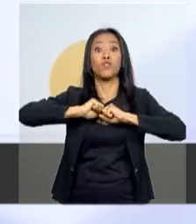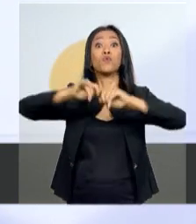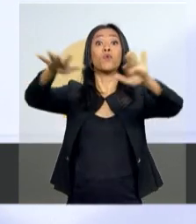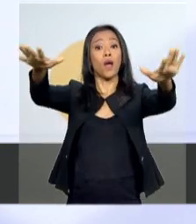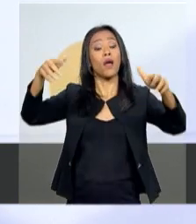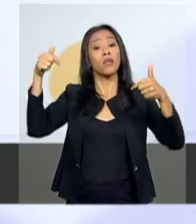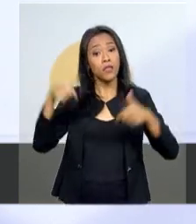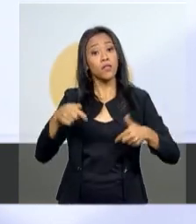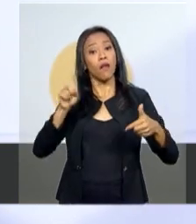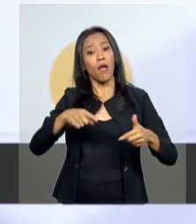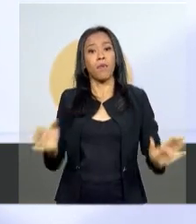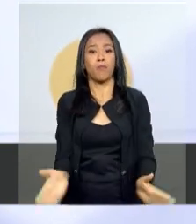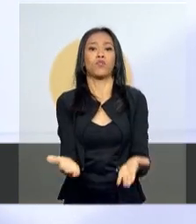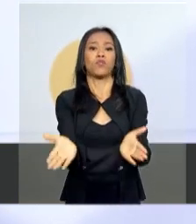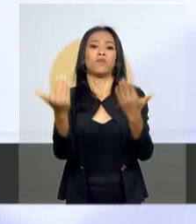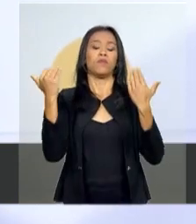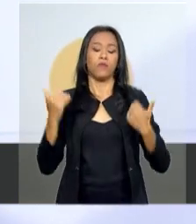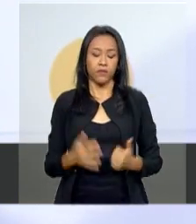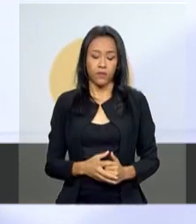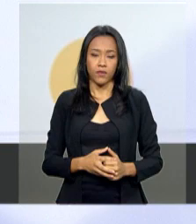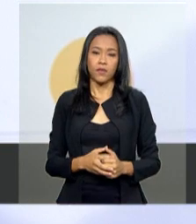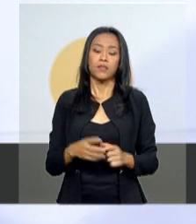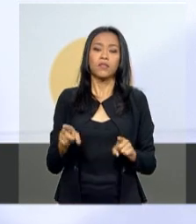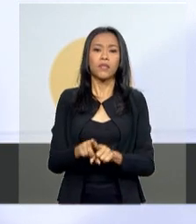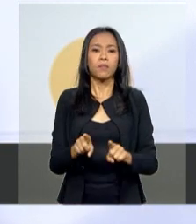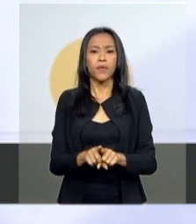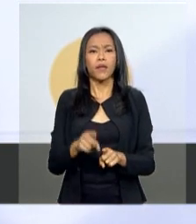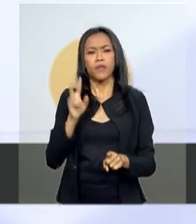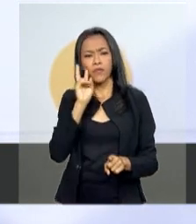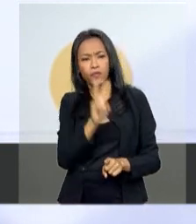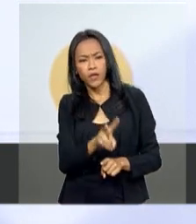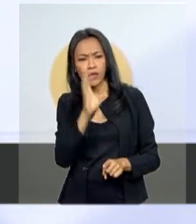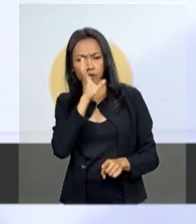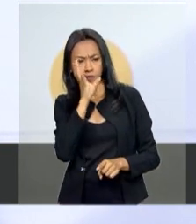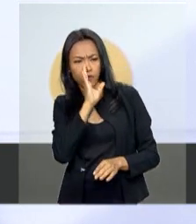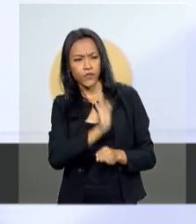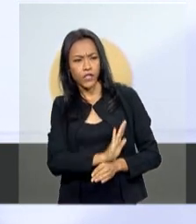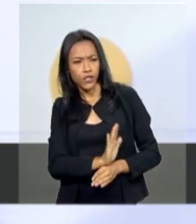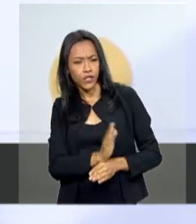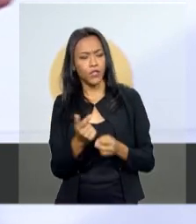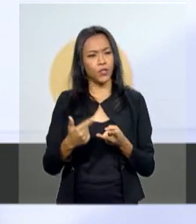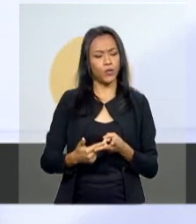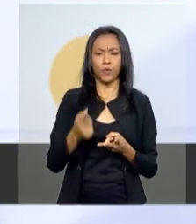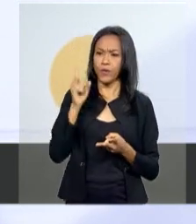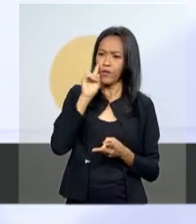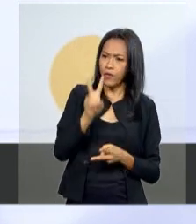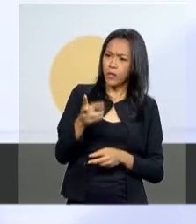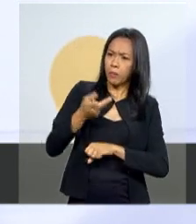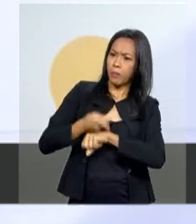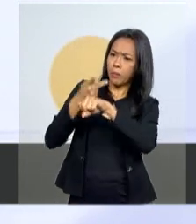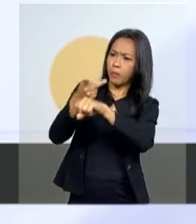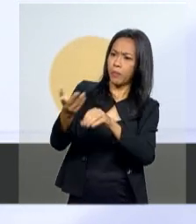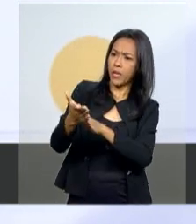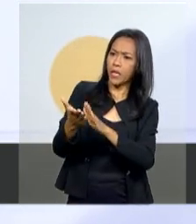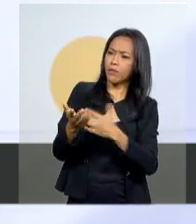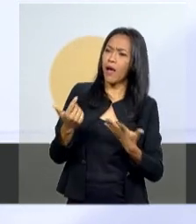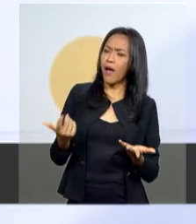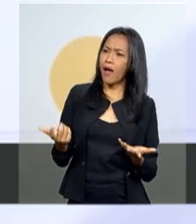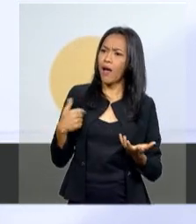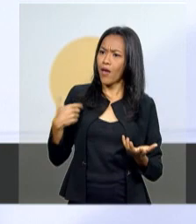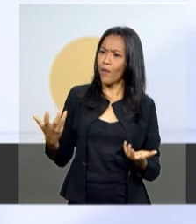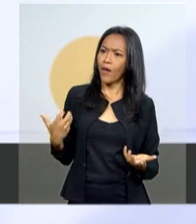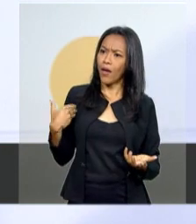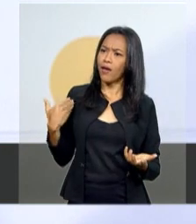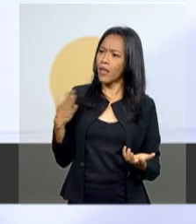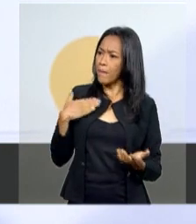incentivar outros tantos que vendo vídeos vendo mensagem mesmo prêmios diesel também lá na